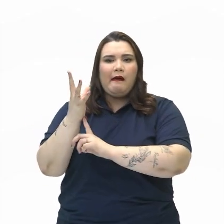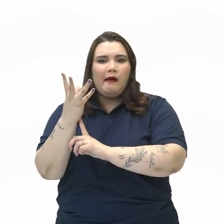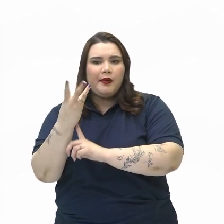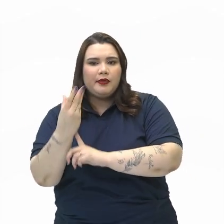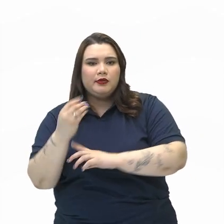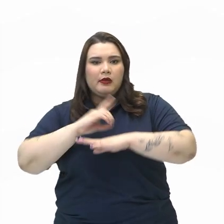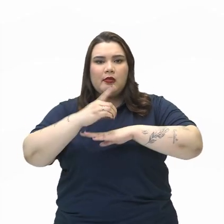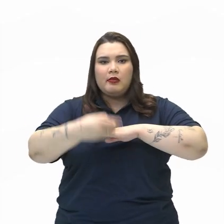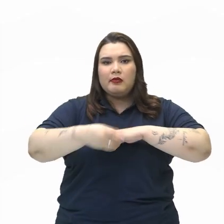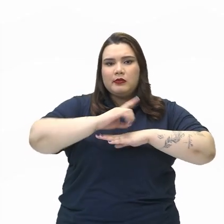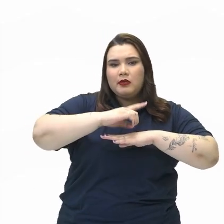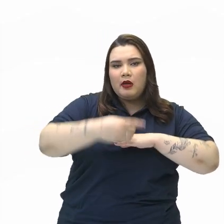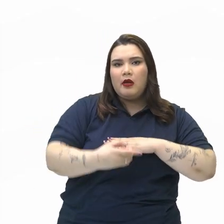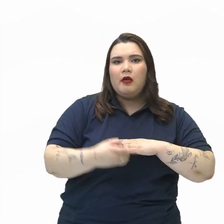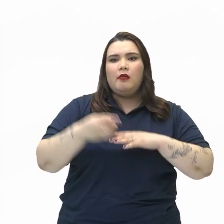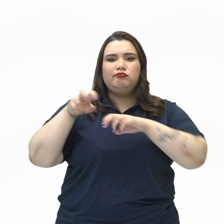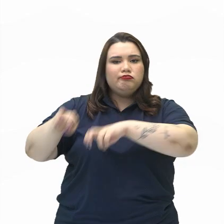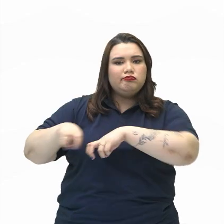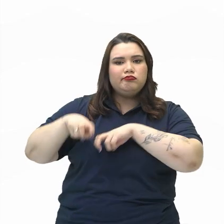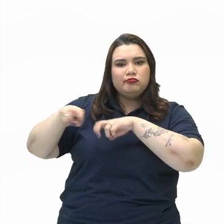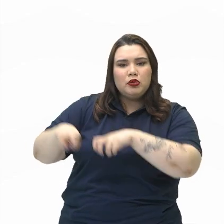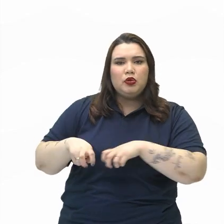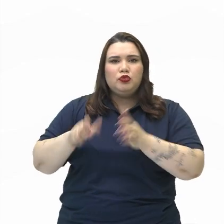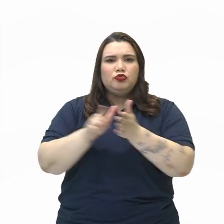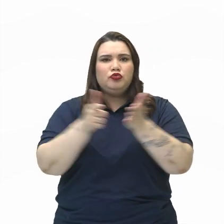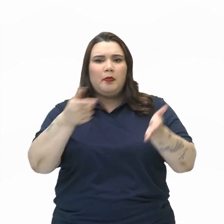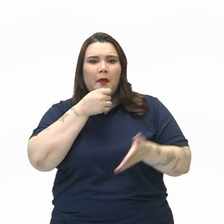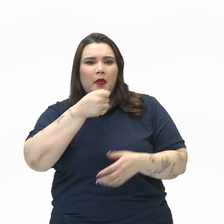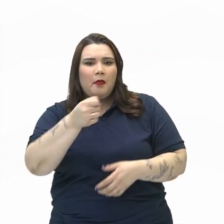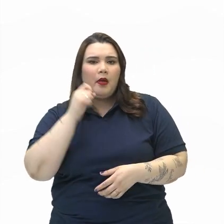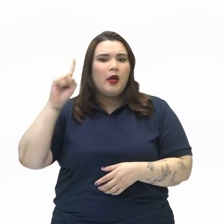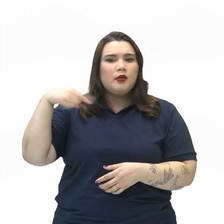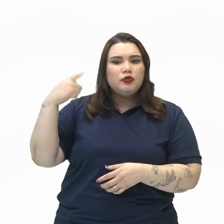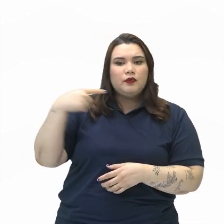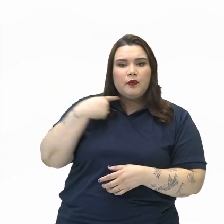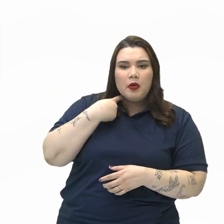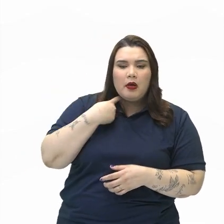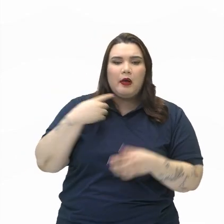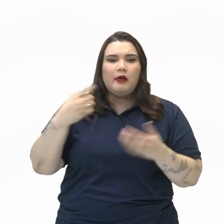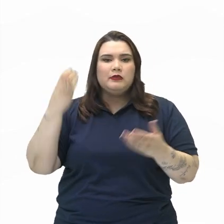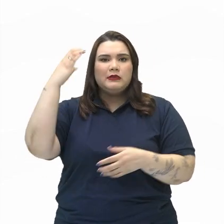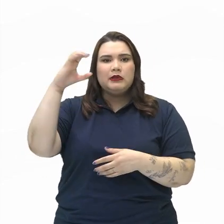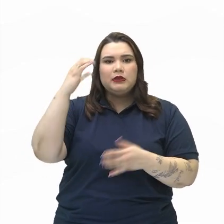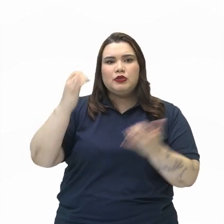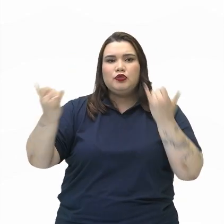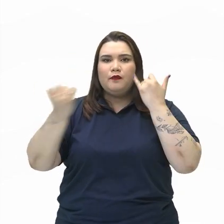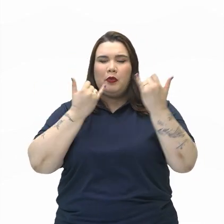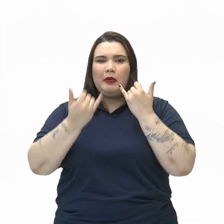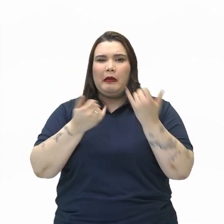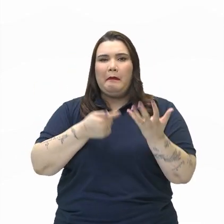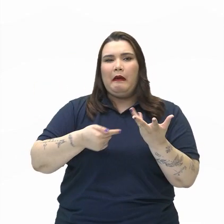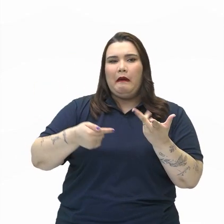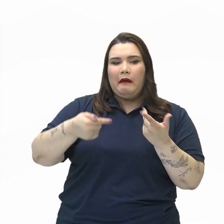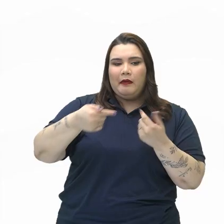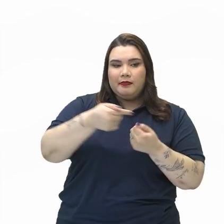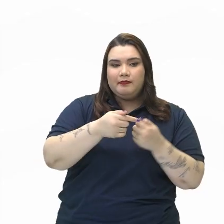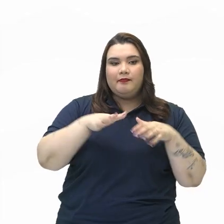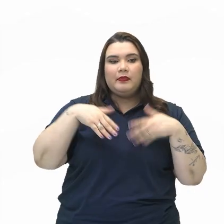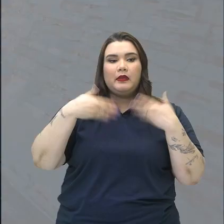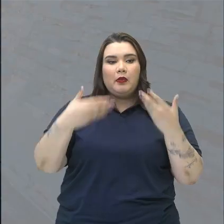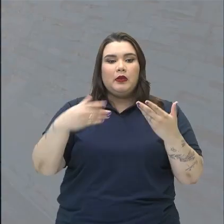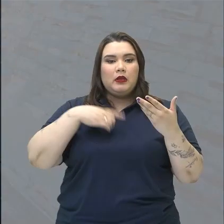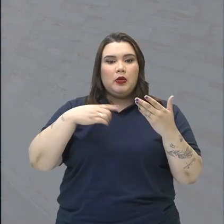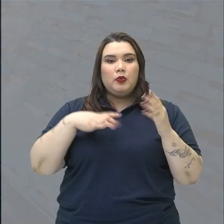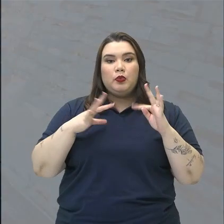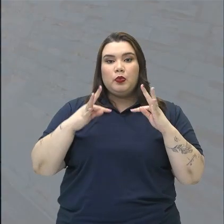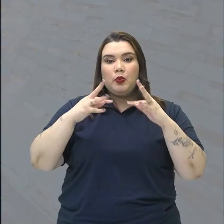artistas e designers, agrônomos, jornalistas, advogados, cientistas de dados. Então, tem